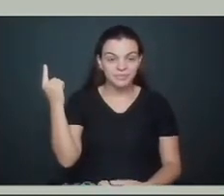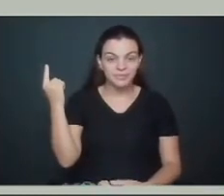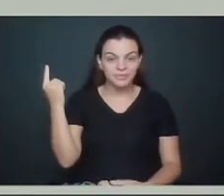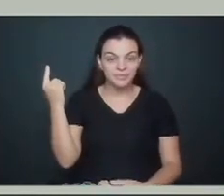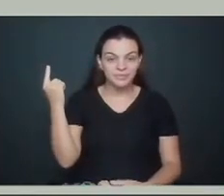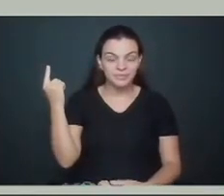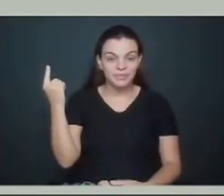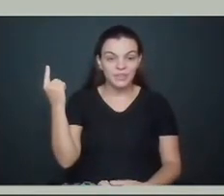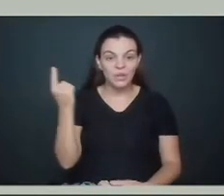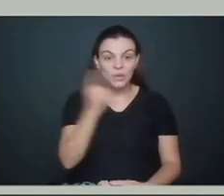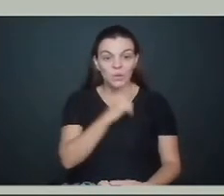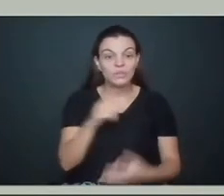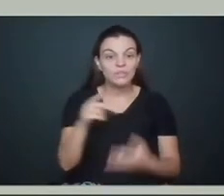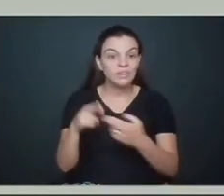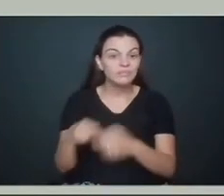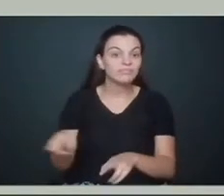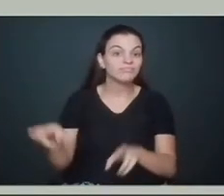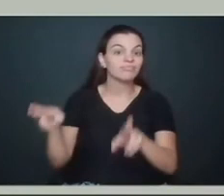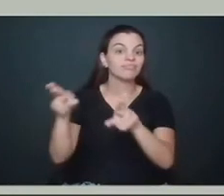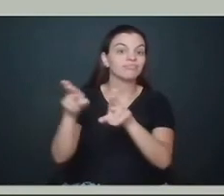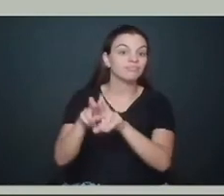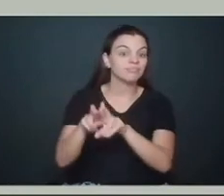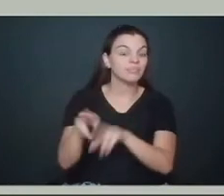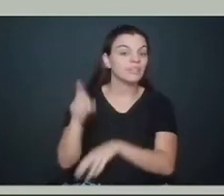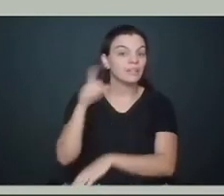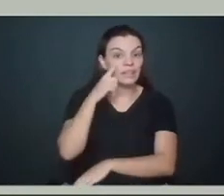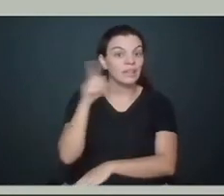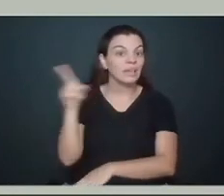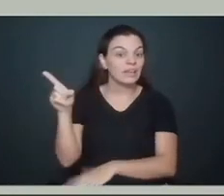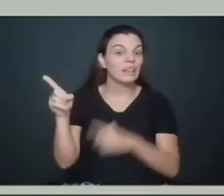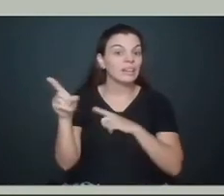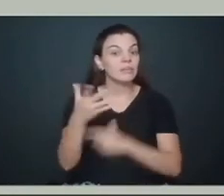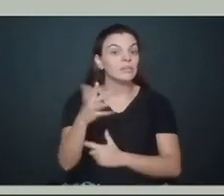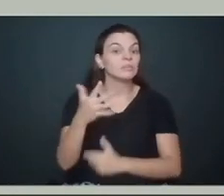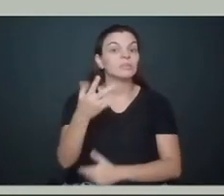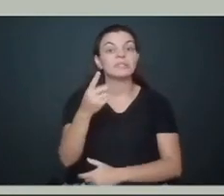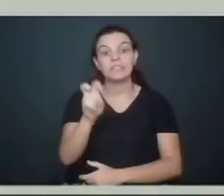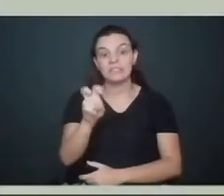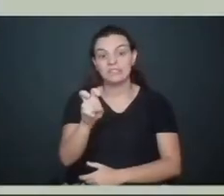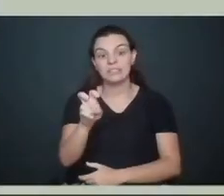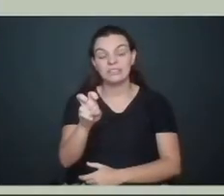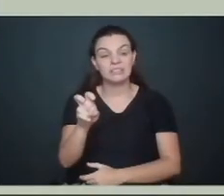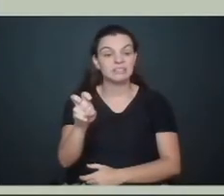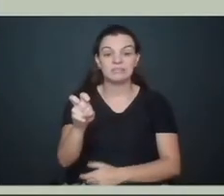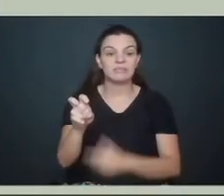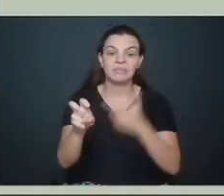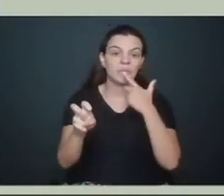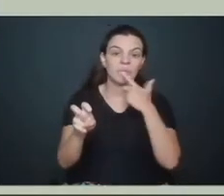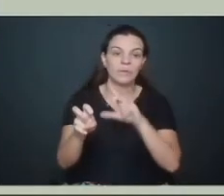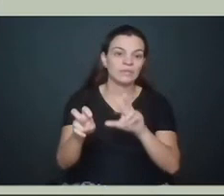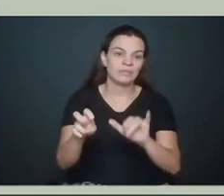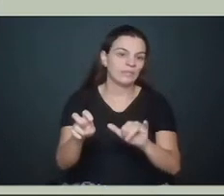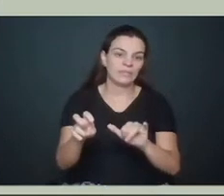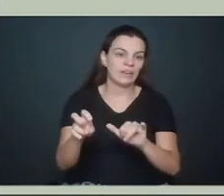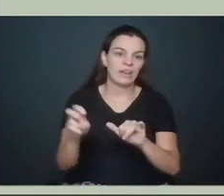regeneração. Vocês estão vendo? Vai dar alguma coisa? Aí tem umas 15 na sombra. Nenhuma vai vir mais para frente do que aí. E as